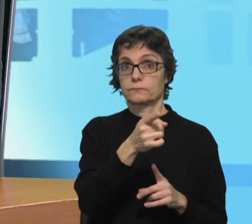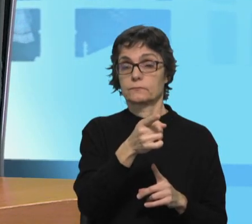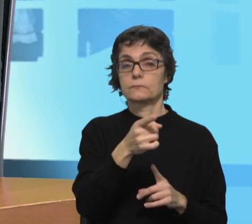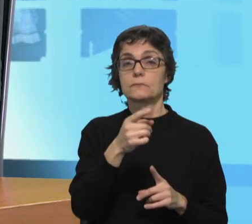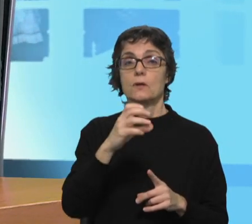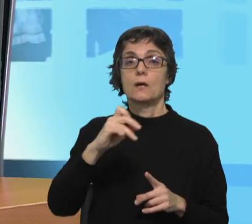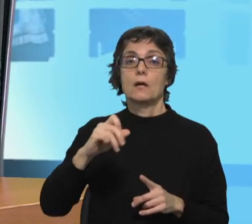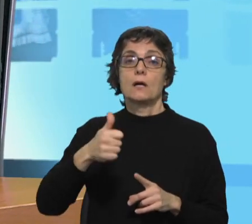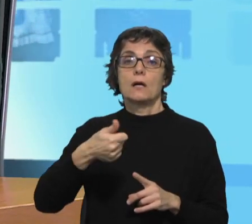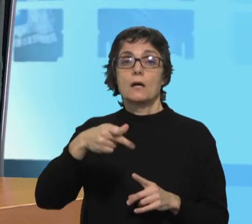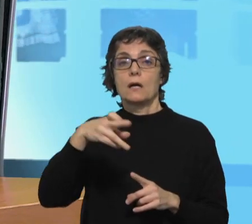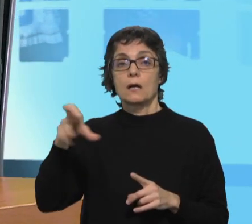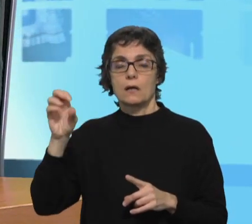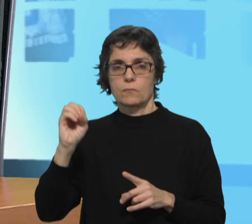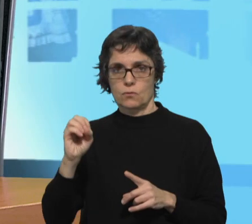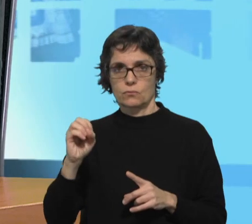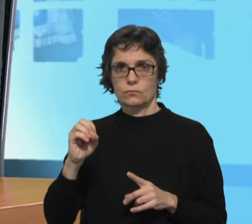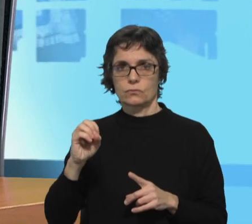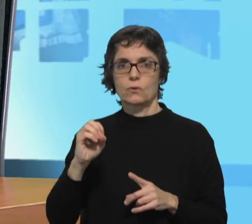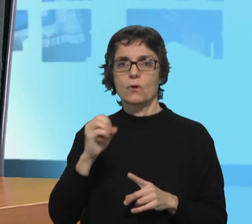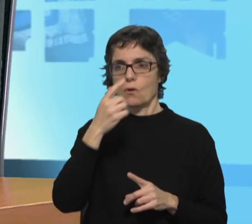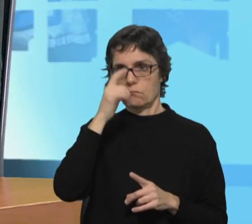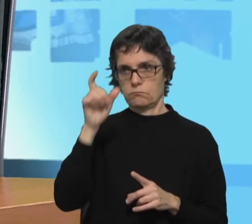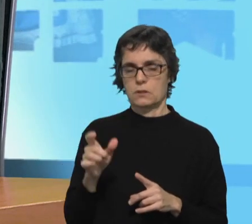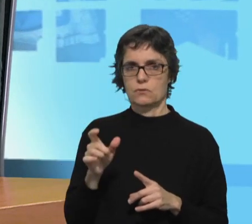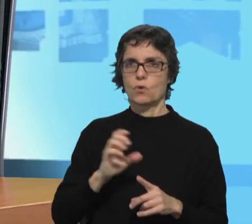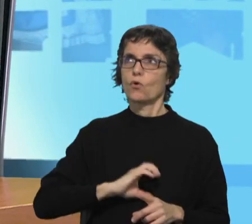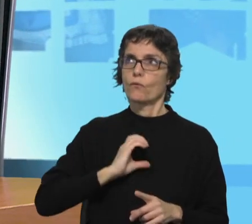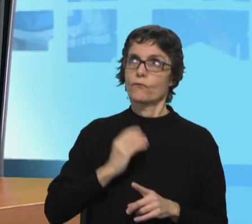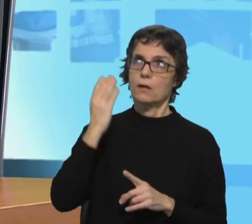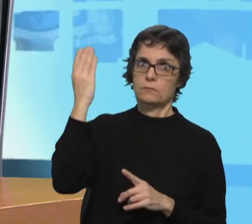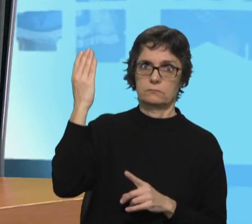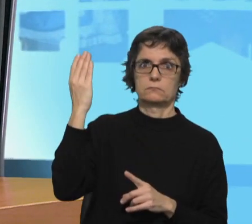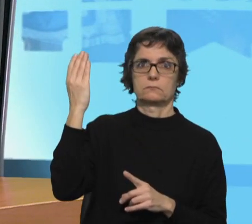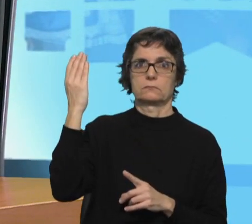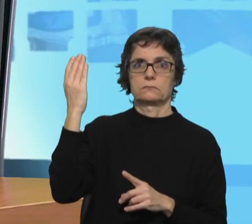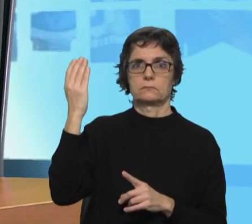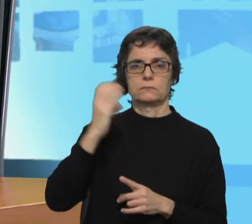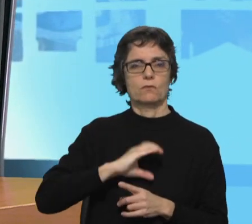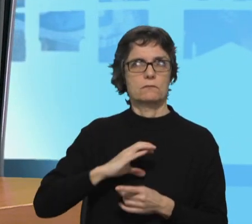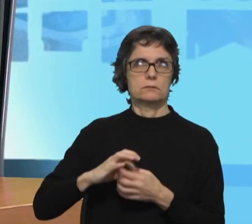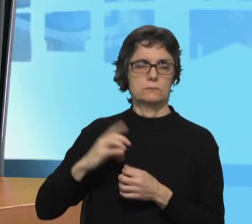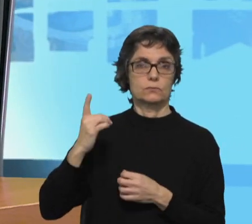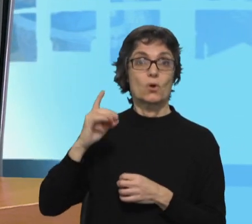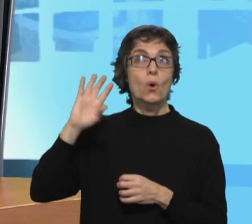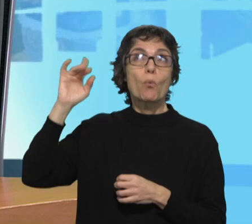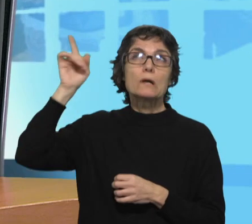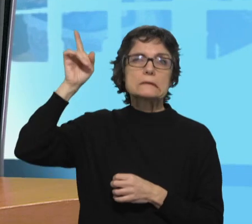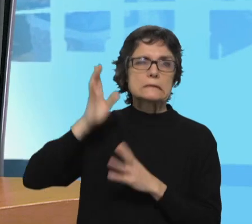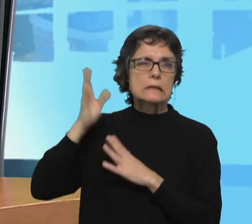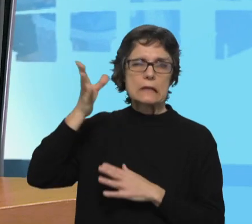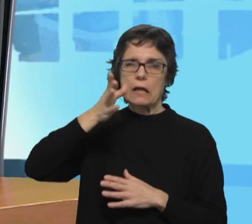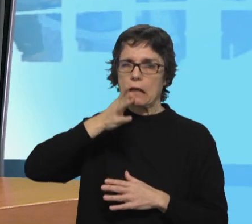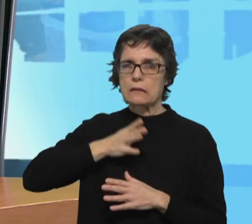Abraão é um homem de fé, é um homem que confia em Deus. Mesmo quando Deus lhe diz coisas